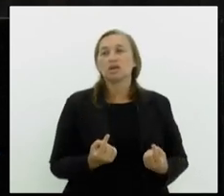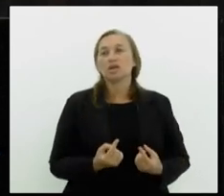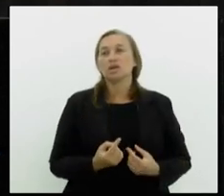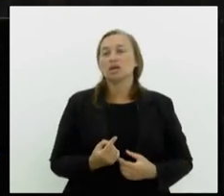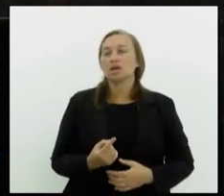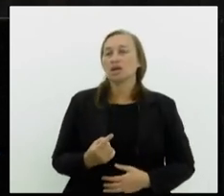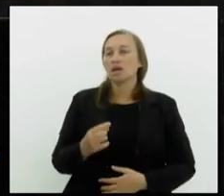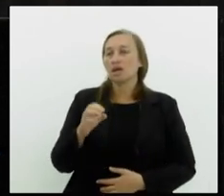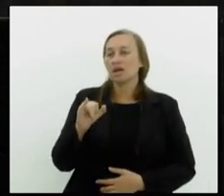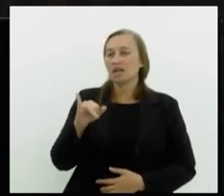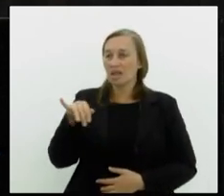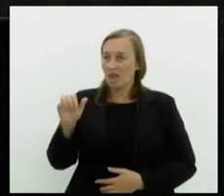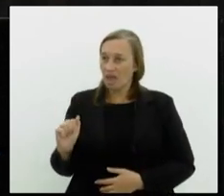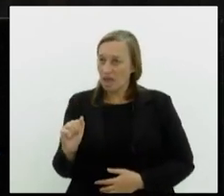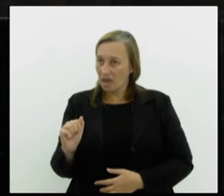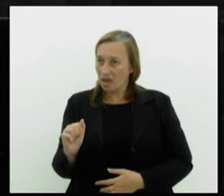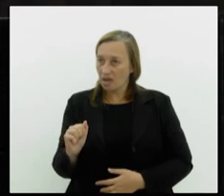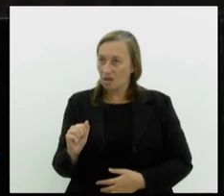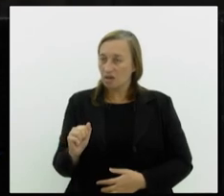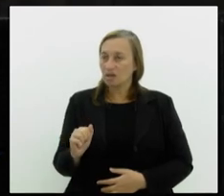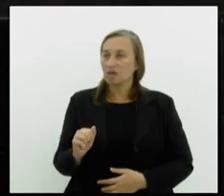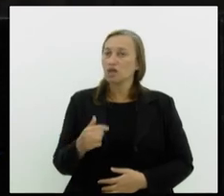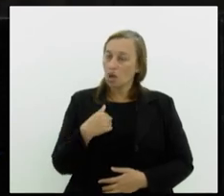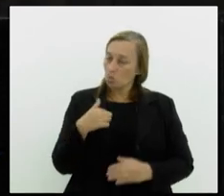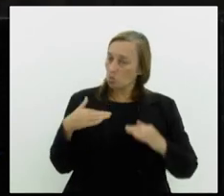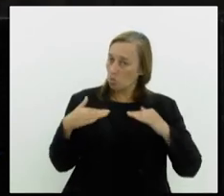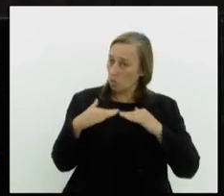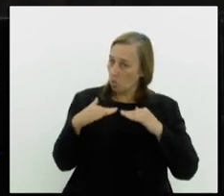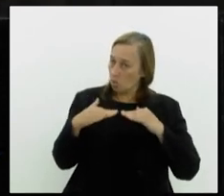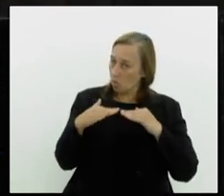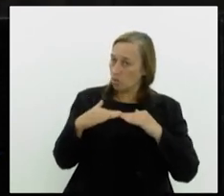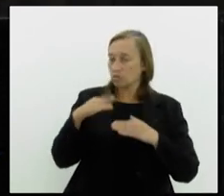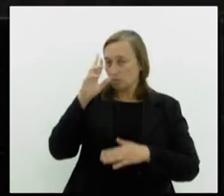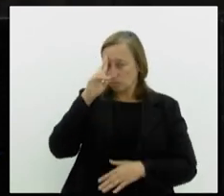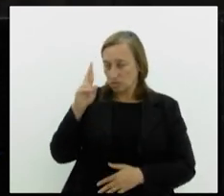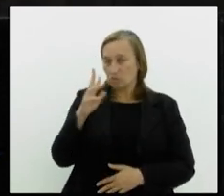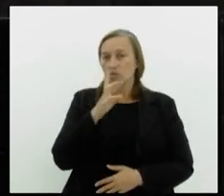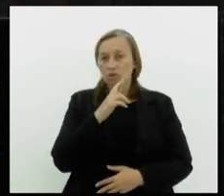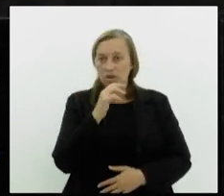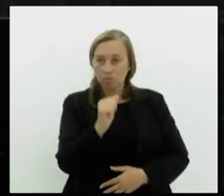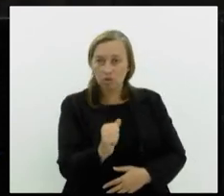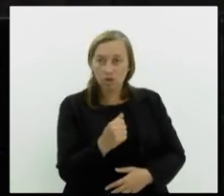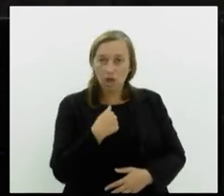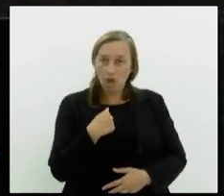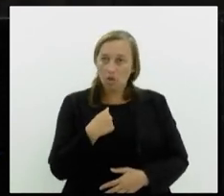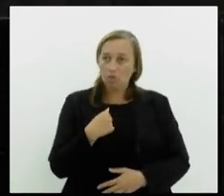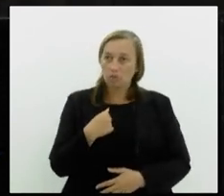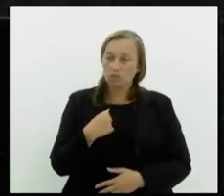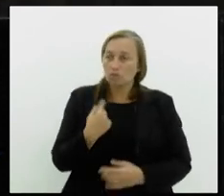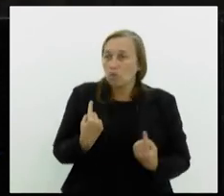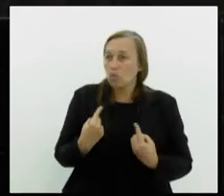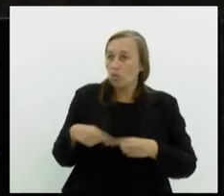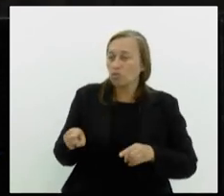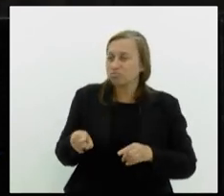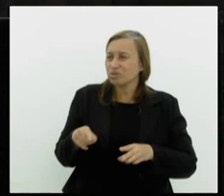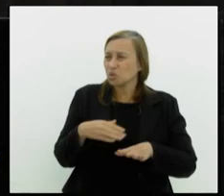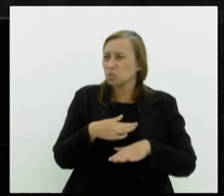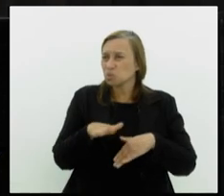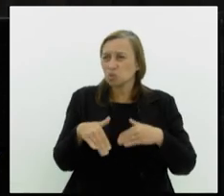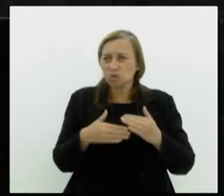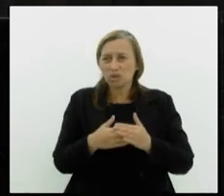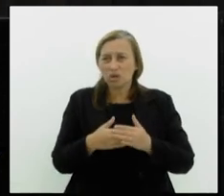deputado Amorim, eu concordo com Vossa Excelência, eu fui um daqueles que foi contra